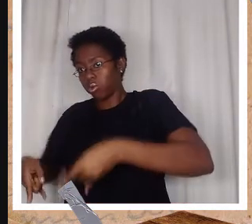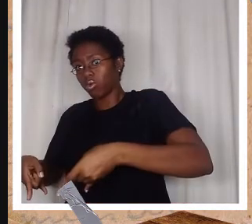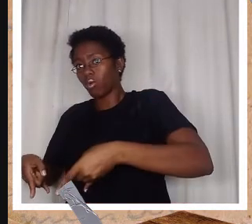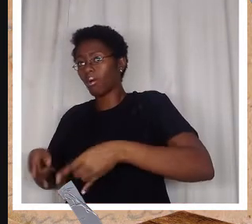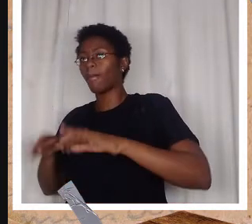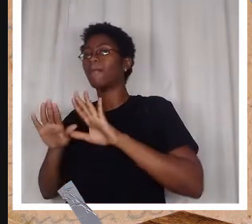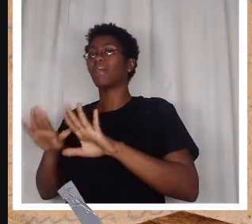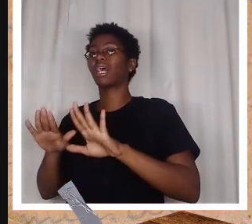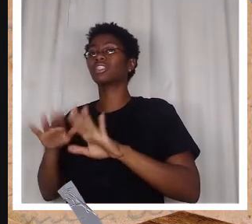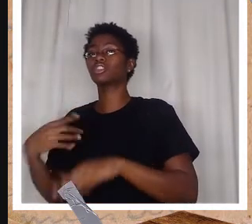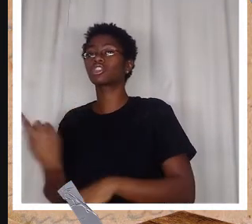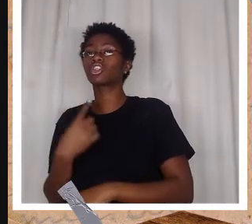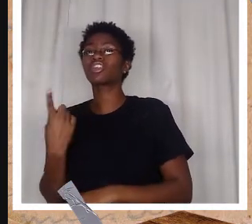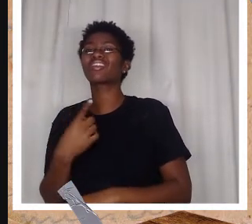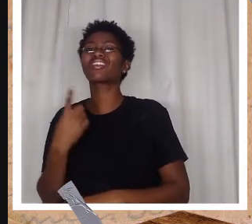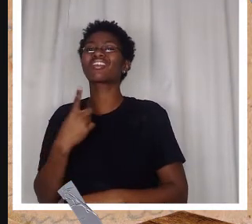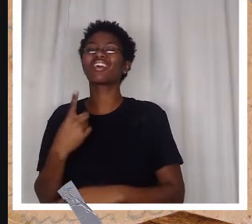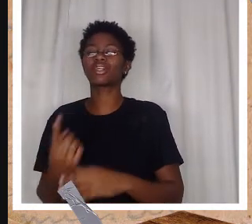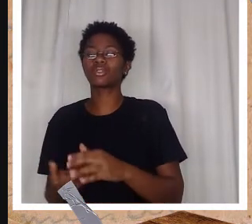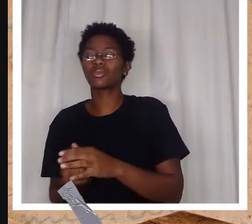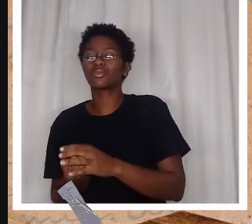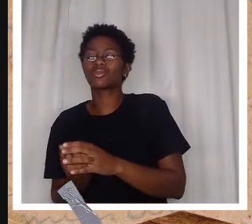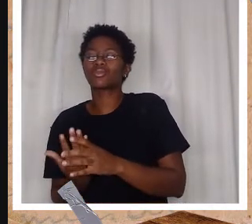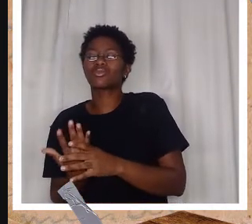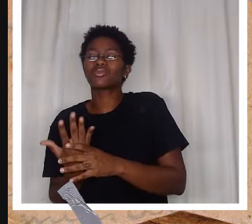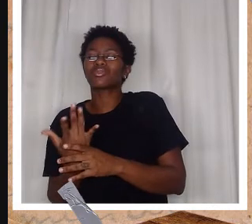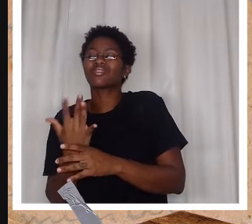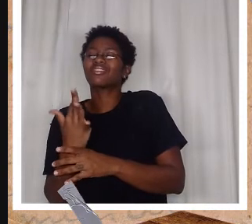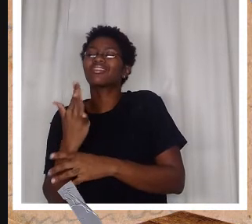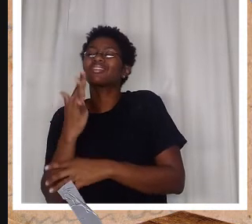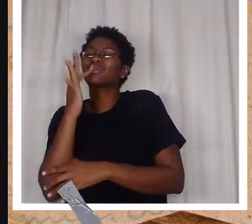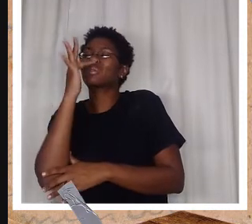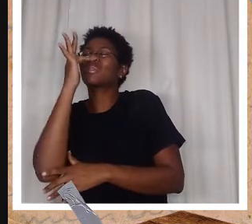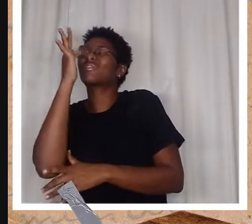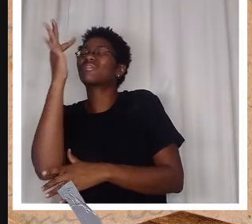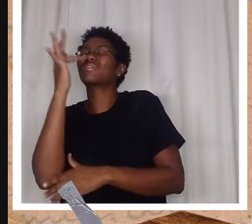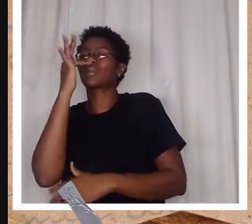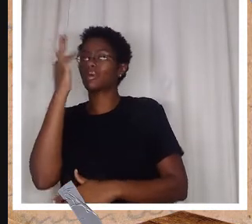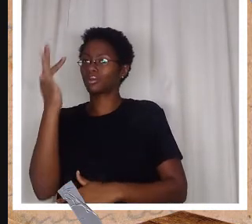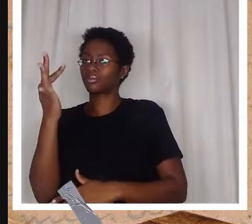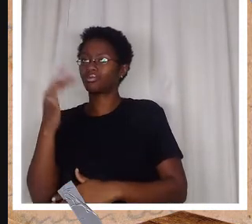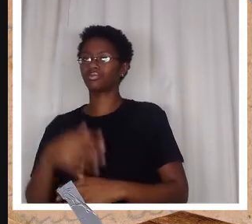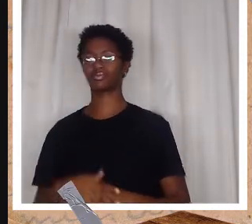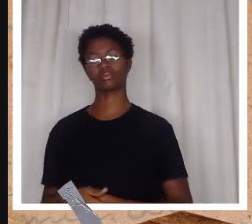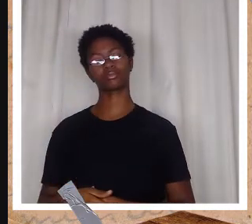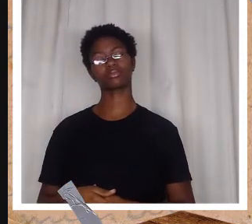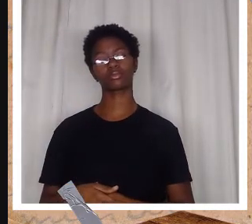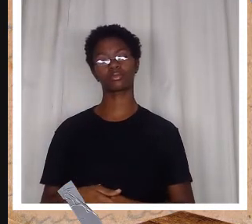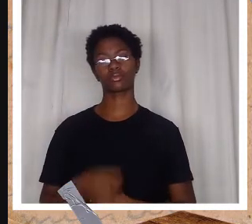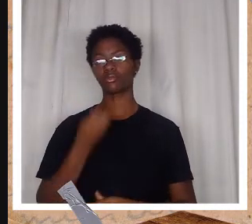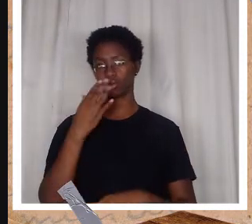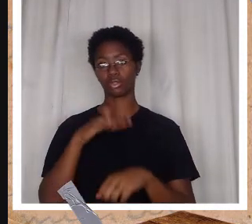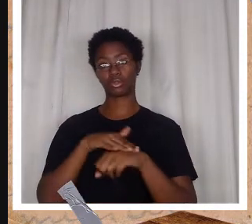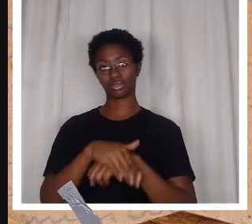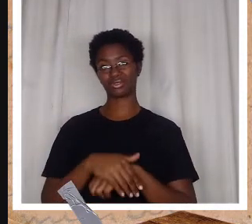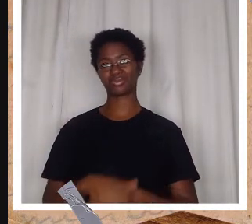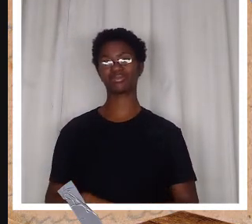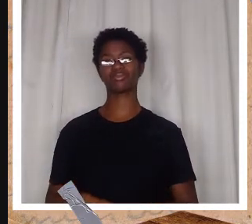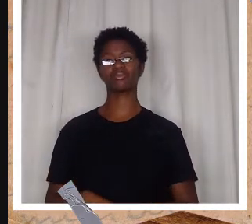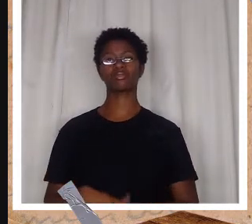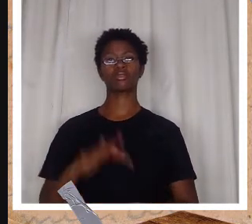florescer. Boa noite a todos, mais uma vez. A FLUC é representada pelo Ministério da